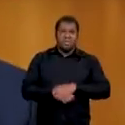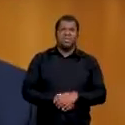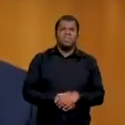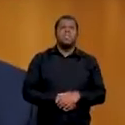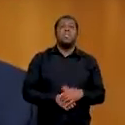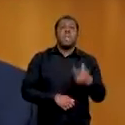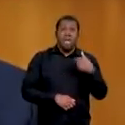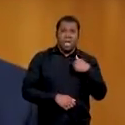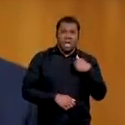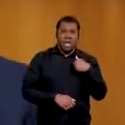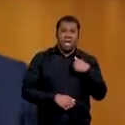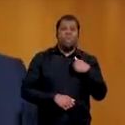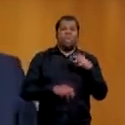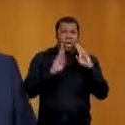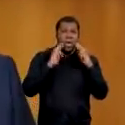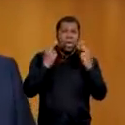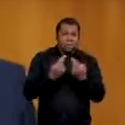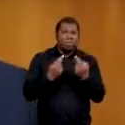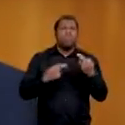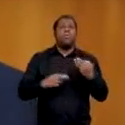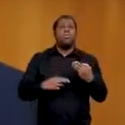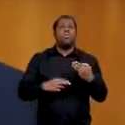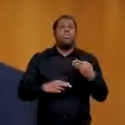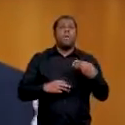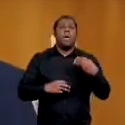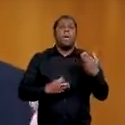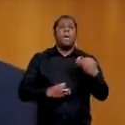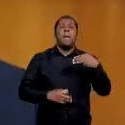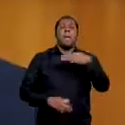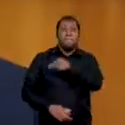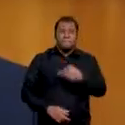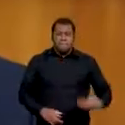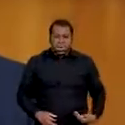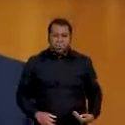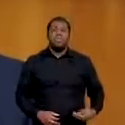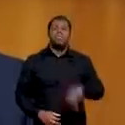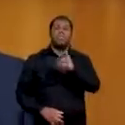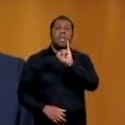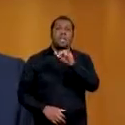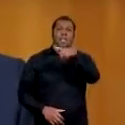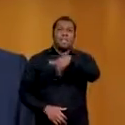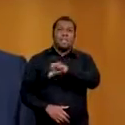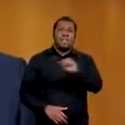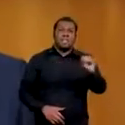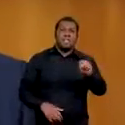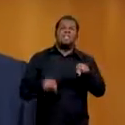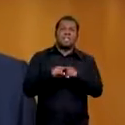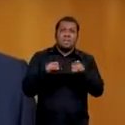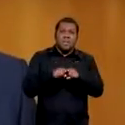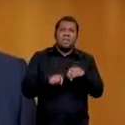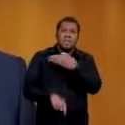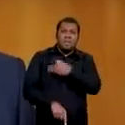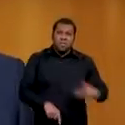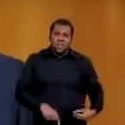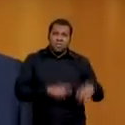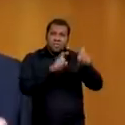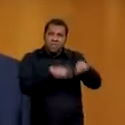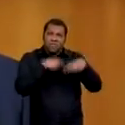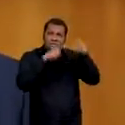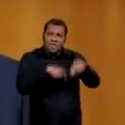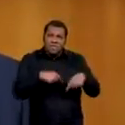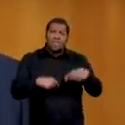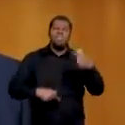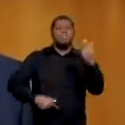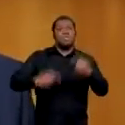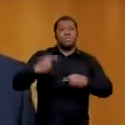da Previdência Social e também com o ministro da Fazenda para discutir duas coisas. Primeiro, eu quero saber se a fila é porque não tem